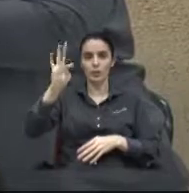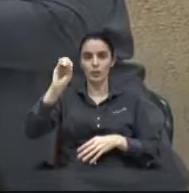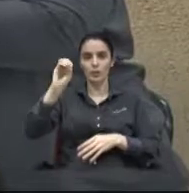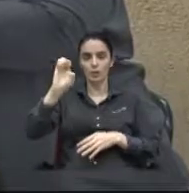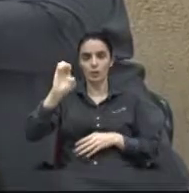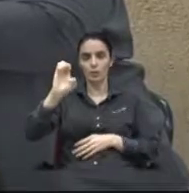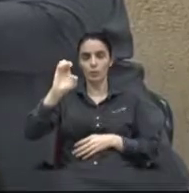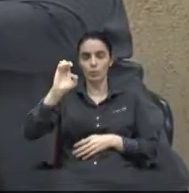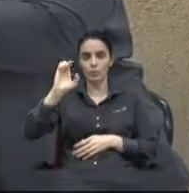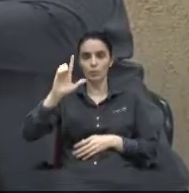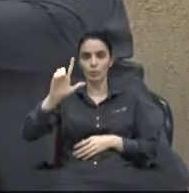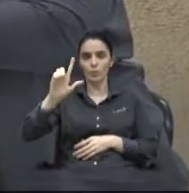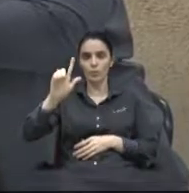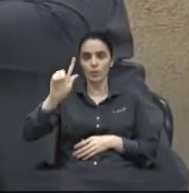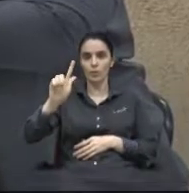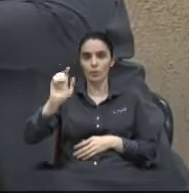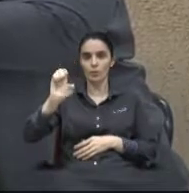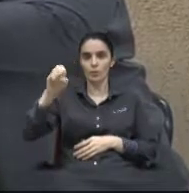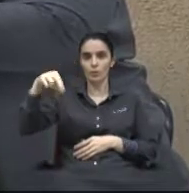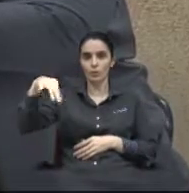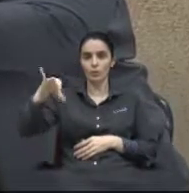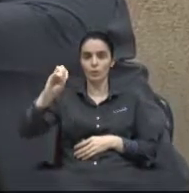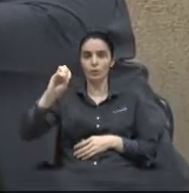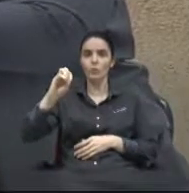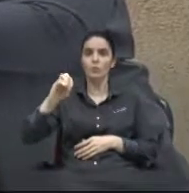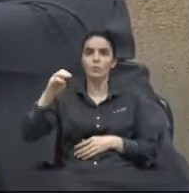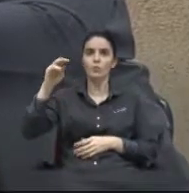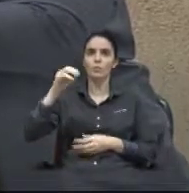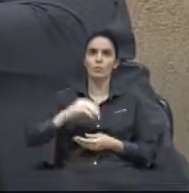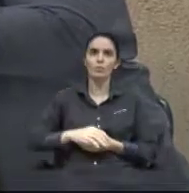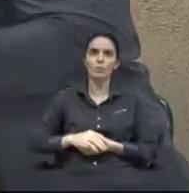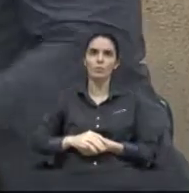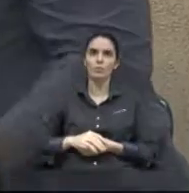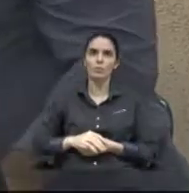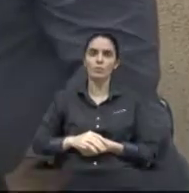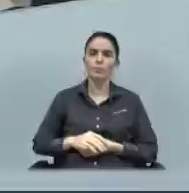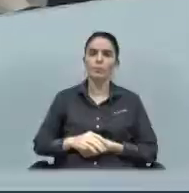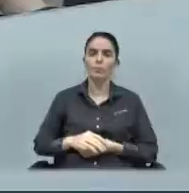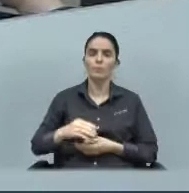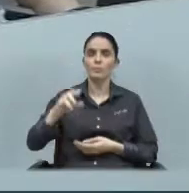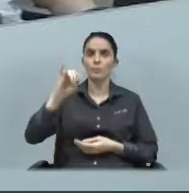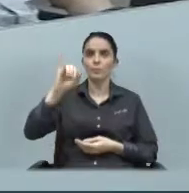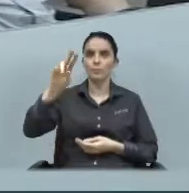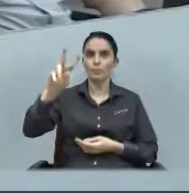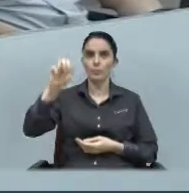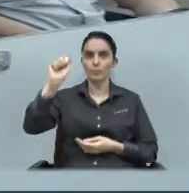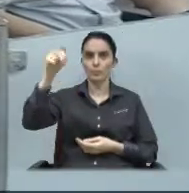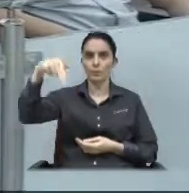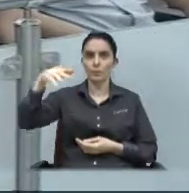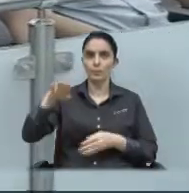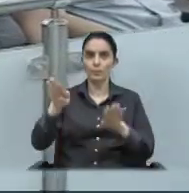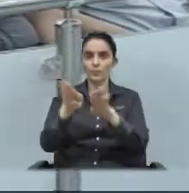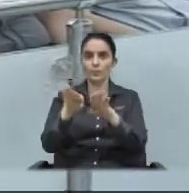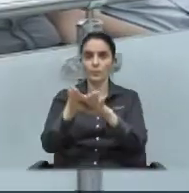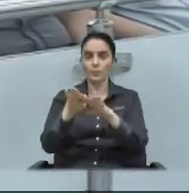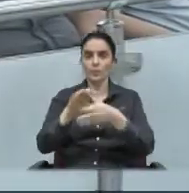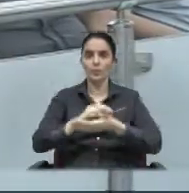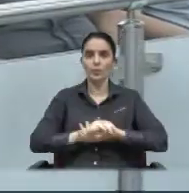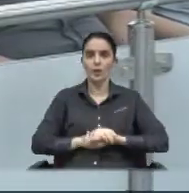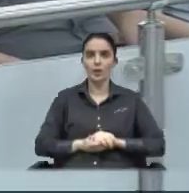projeto regina cabelinho subtenente van também do